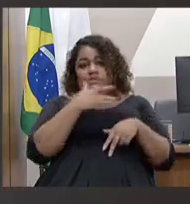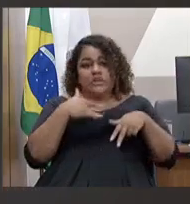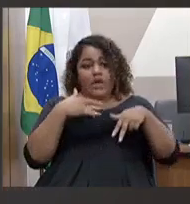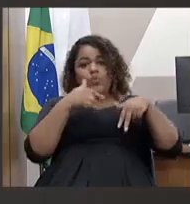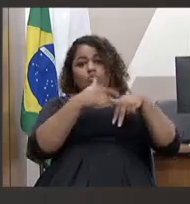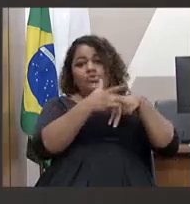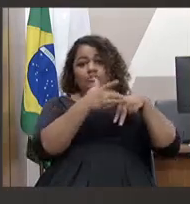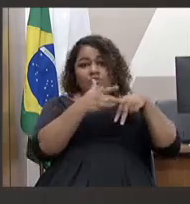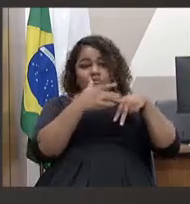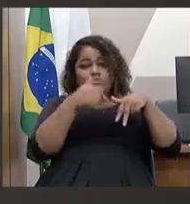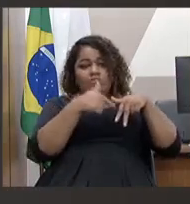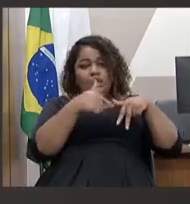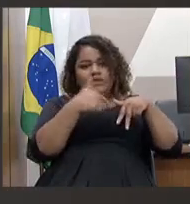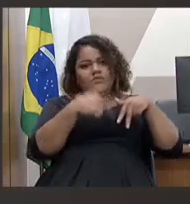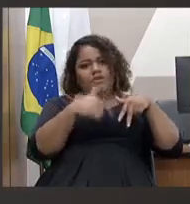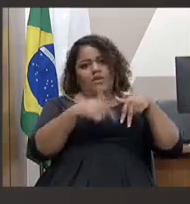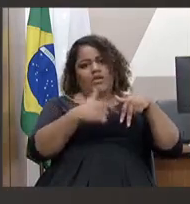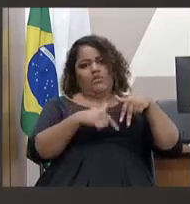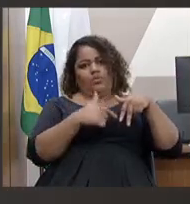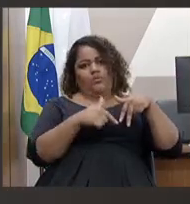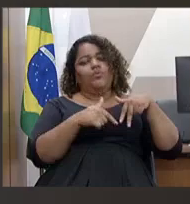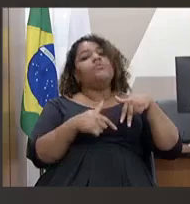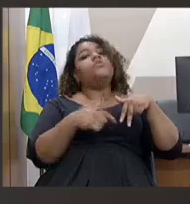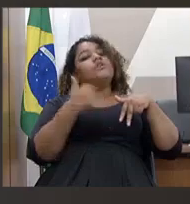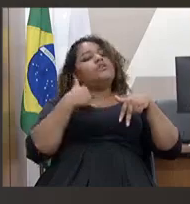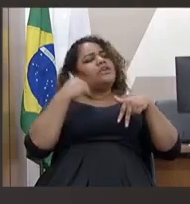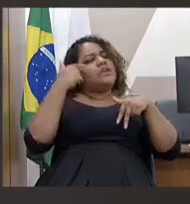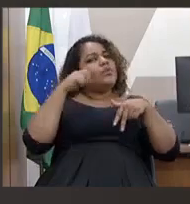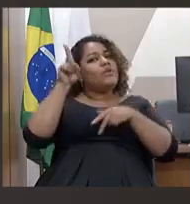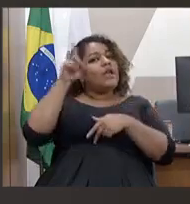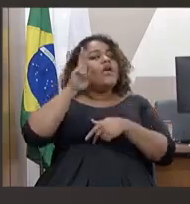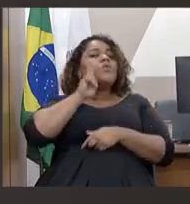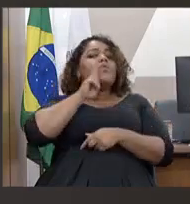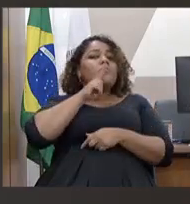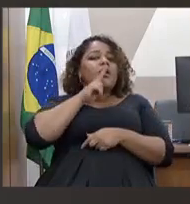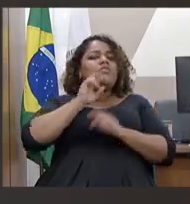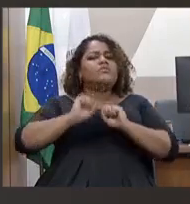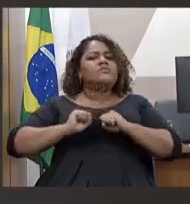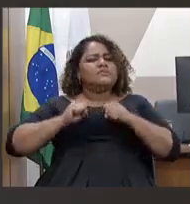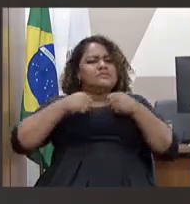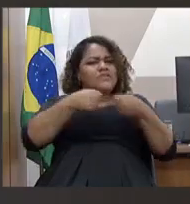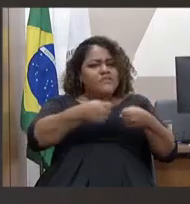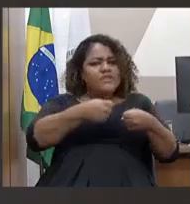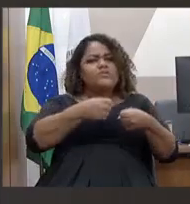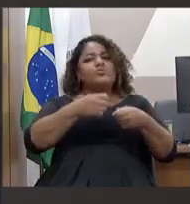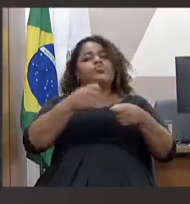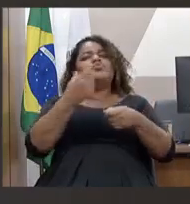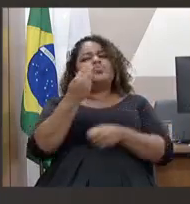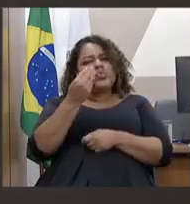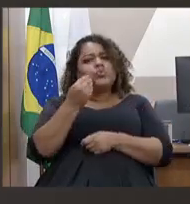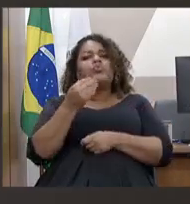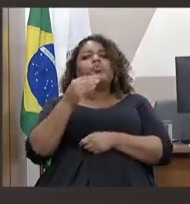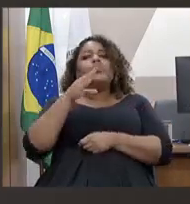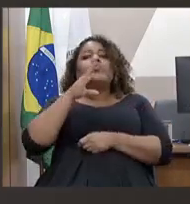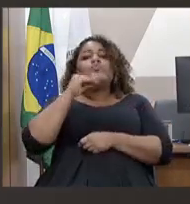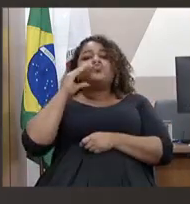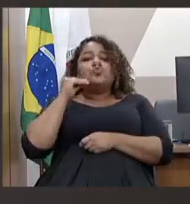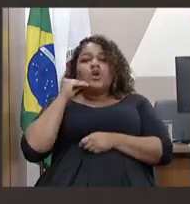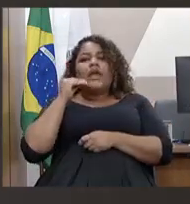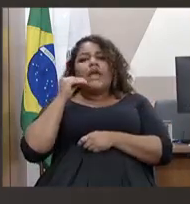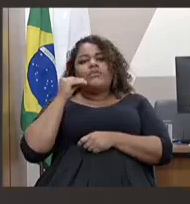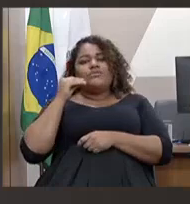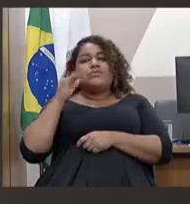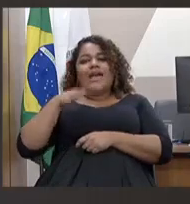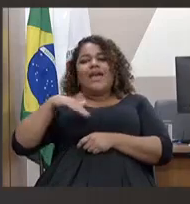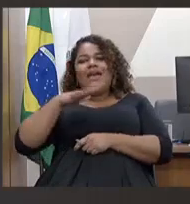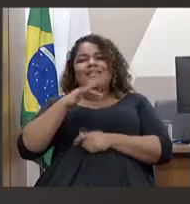meu bar como Vereador eu defendo muito a saúde da dos trabalhadores da Saúde mas eu fico queria questionar umas perguntas e deixar